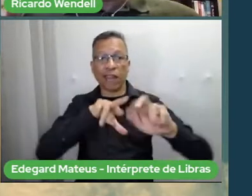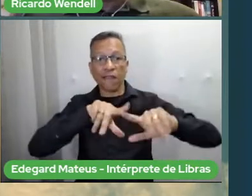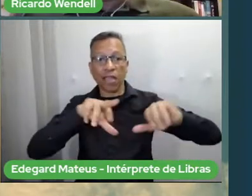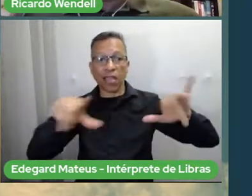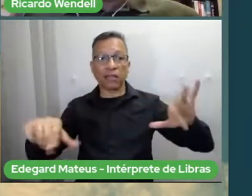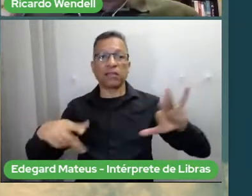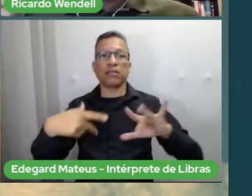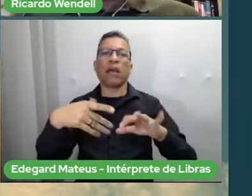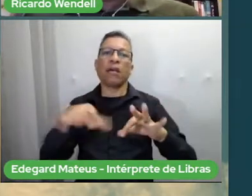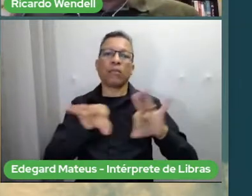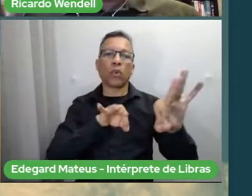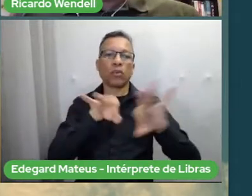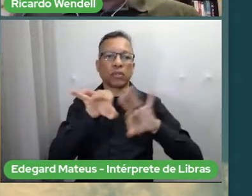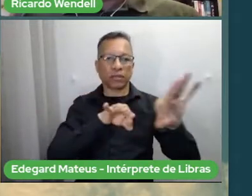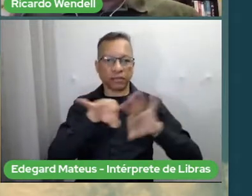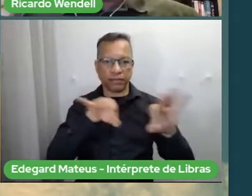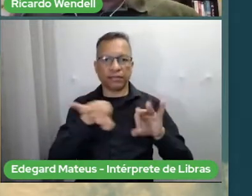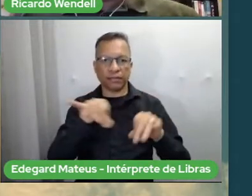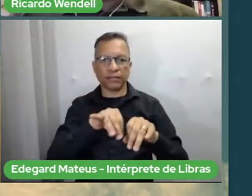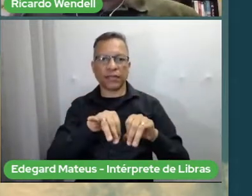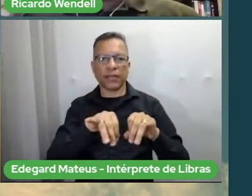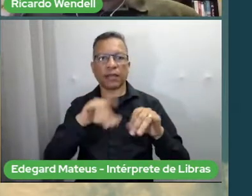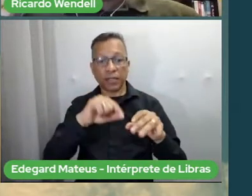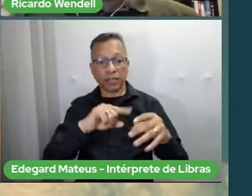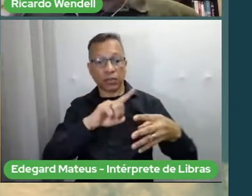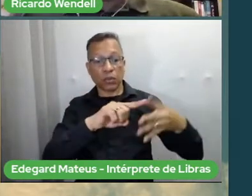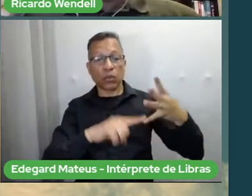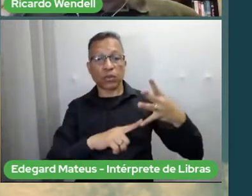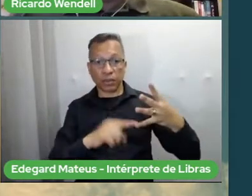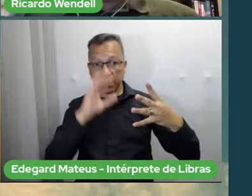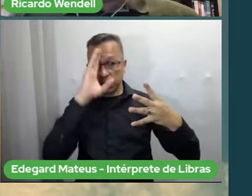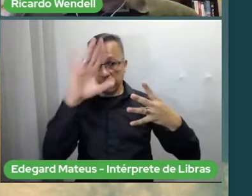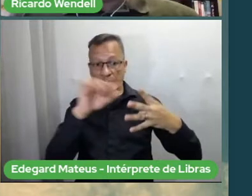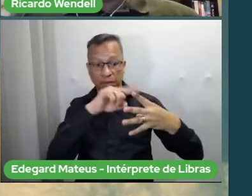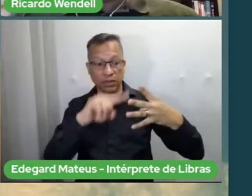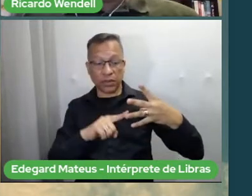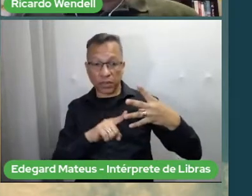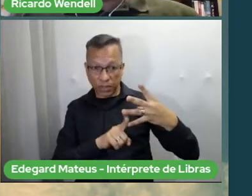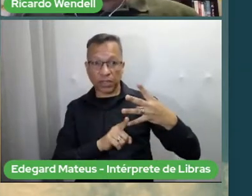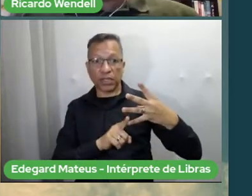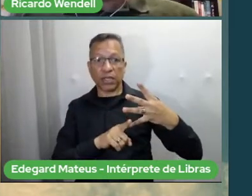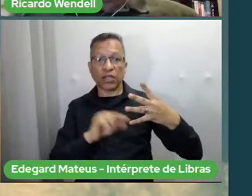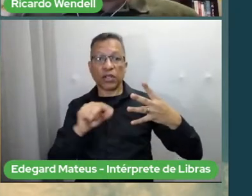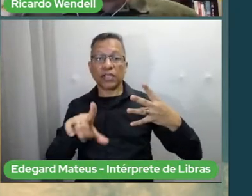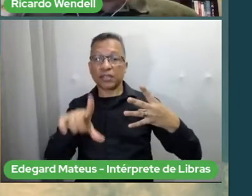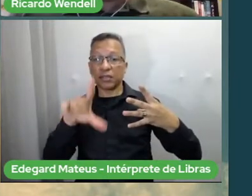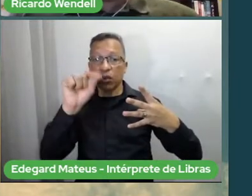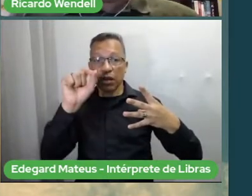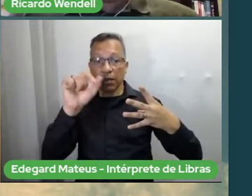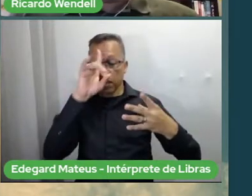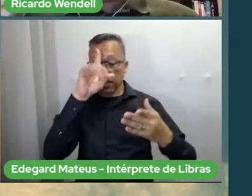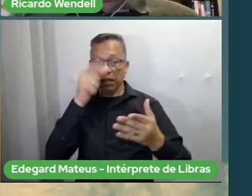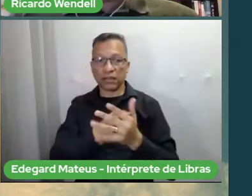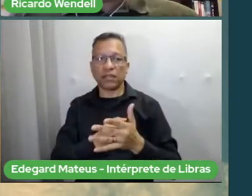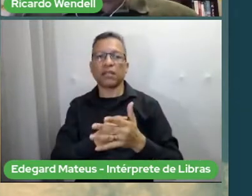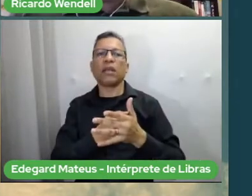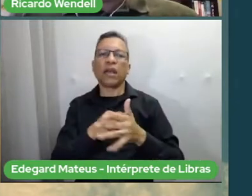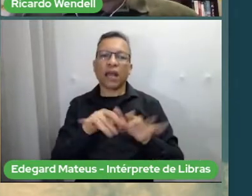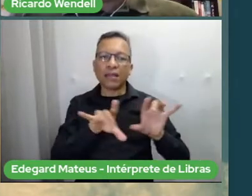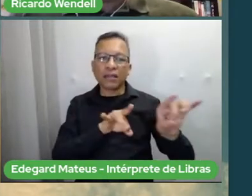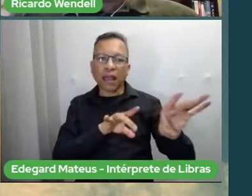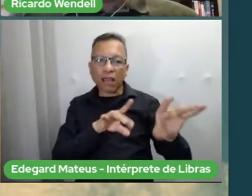Assim, a base do Data Mesh são 4 princípios. A partir desses 4 princípios a gente define técnicas,